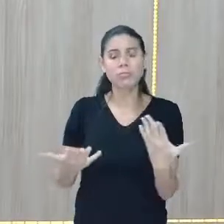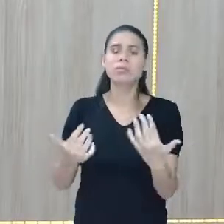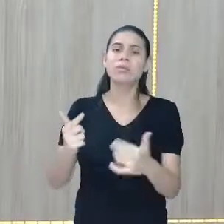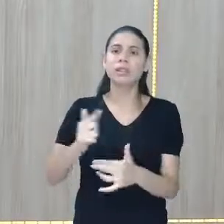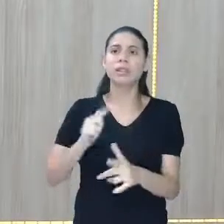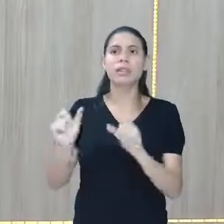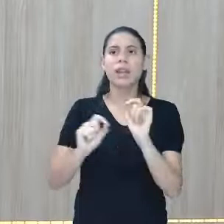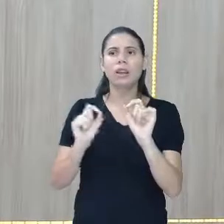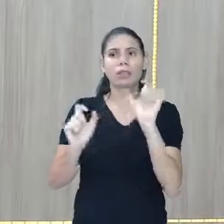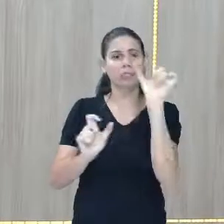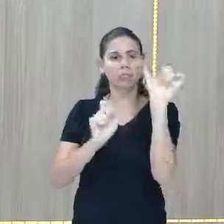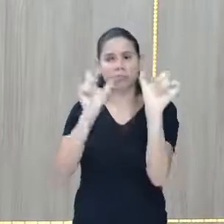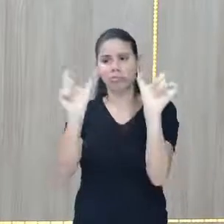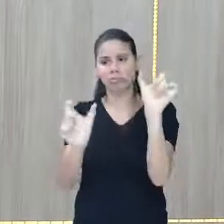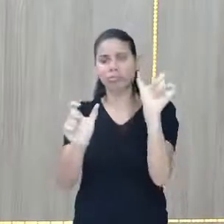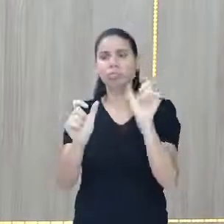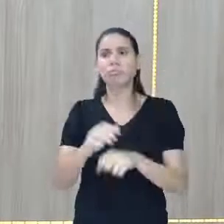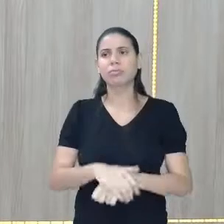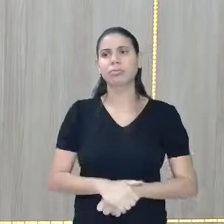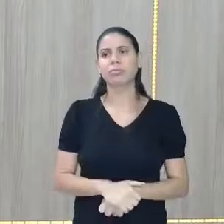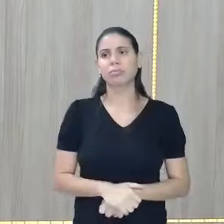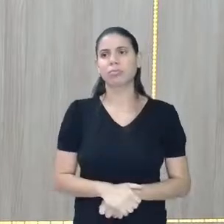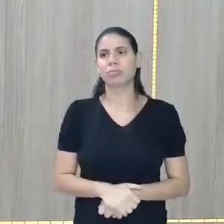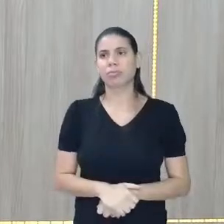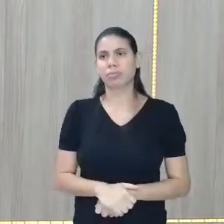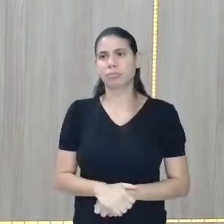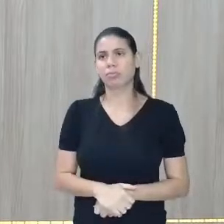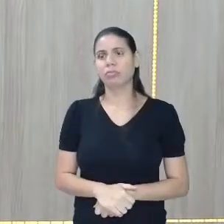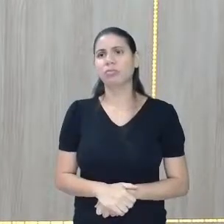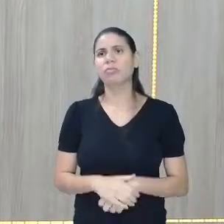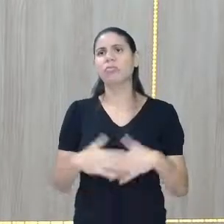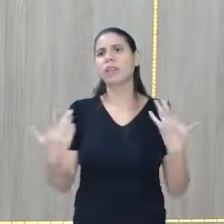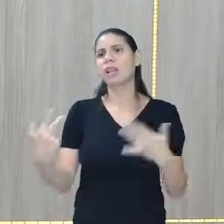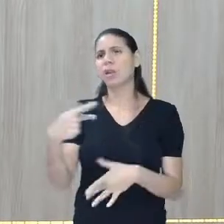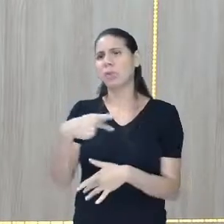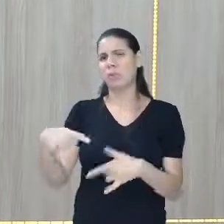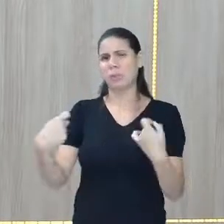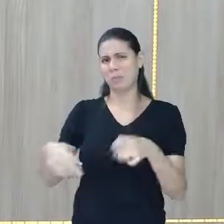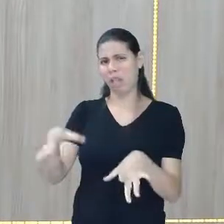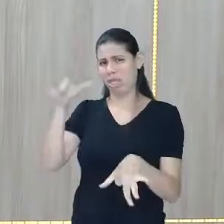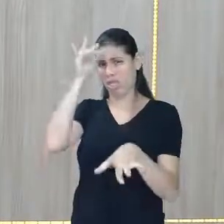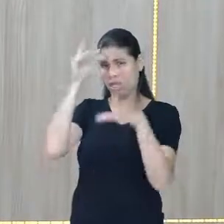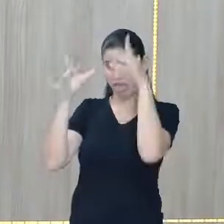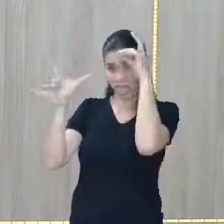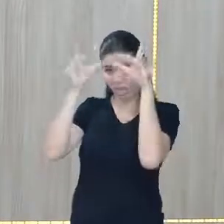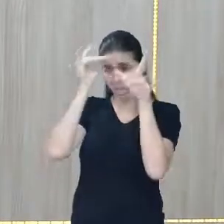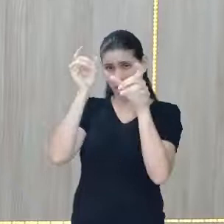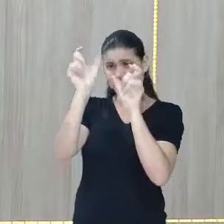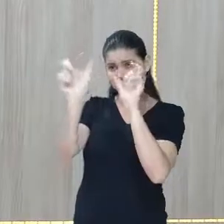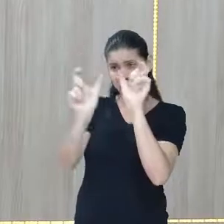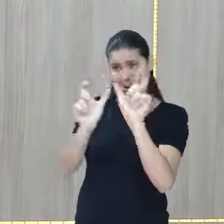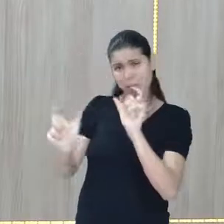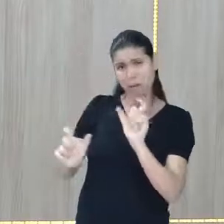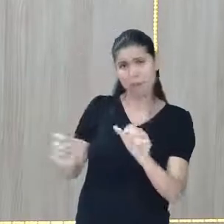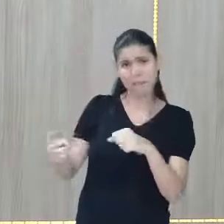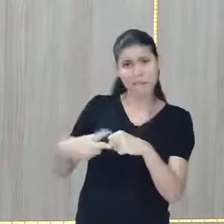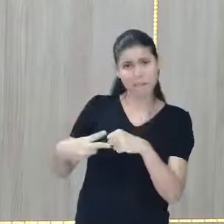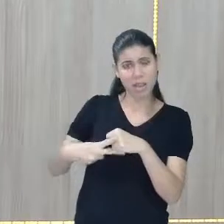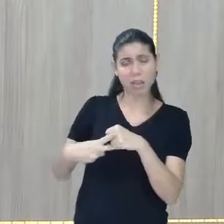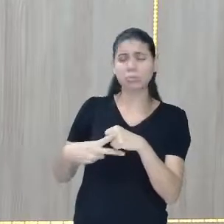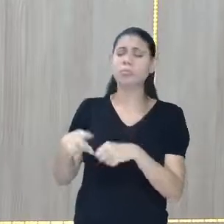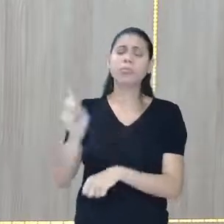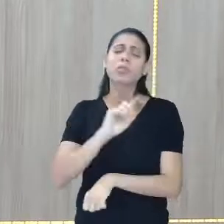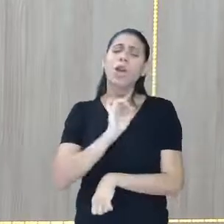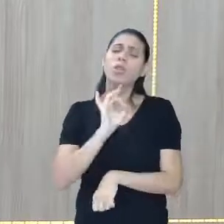também um dislike também entre esses verbos aqui. Tá? Professor, vai ter que decorar esses verbos aí? Não. A gente está mostrando aqui como